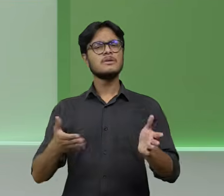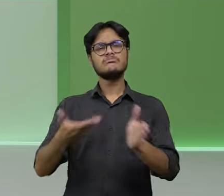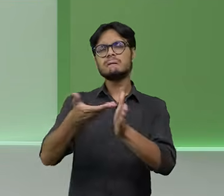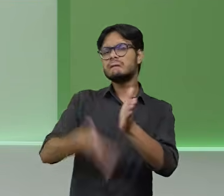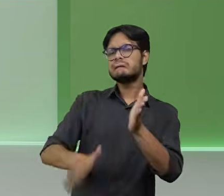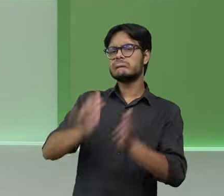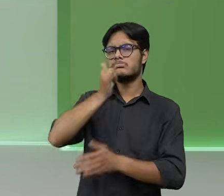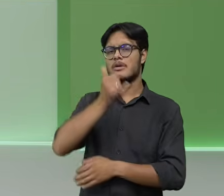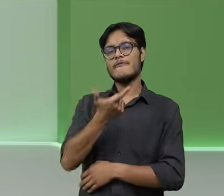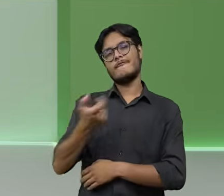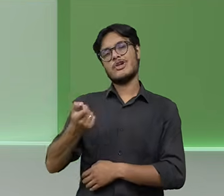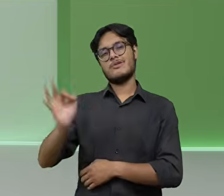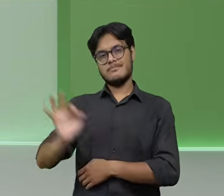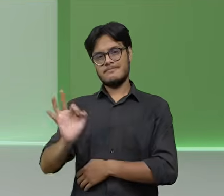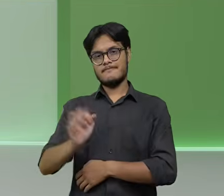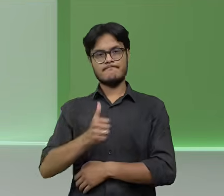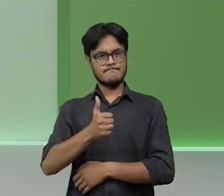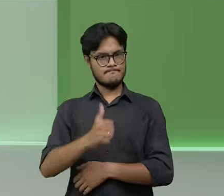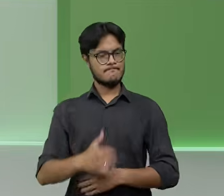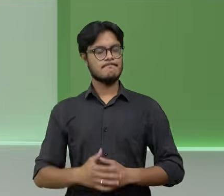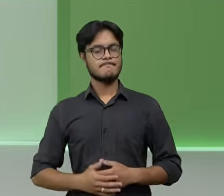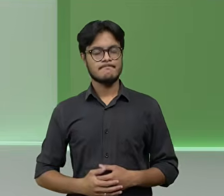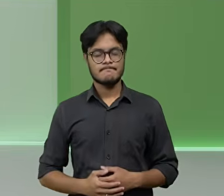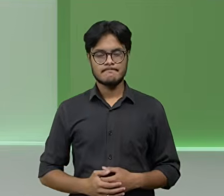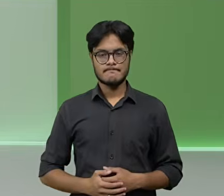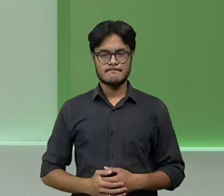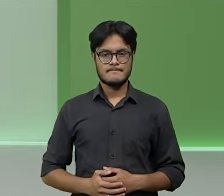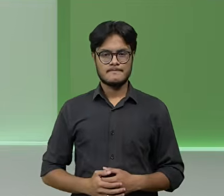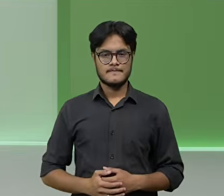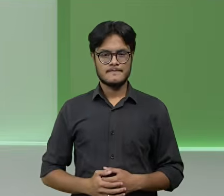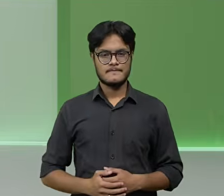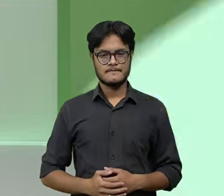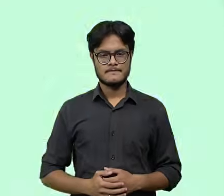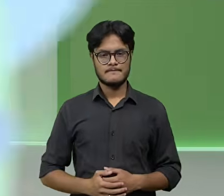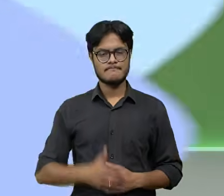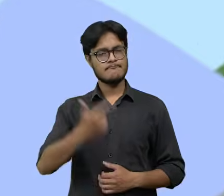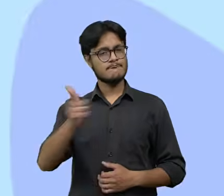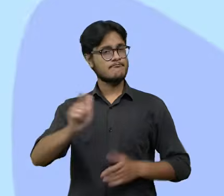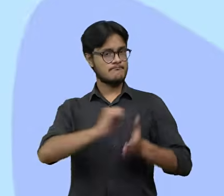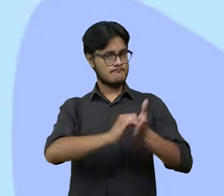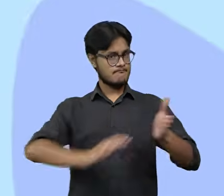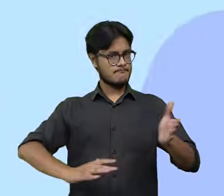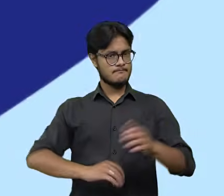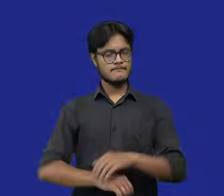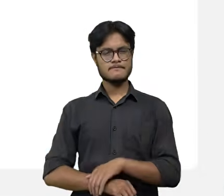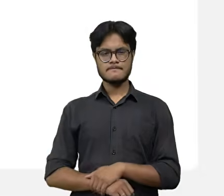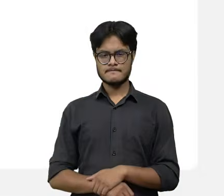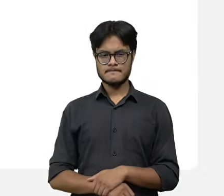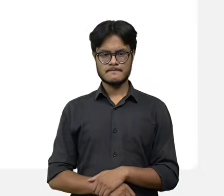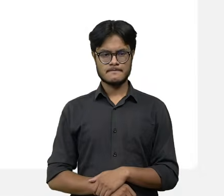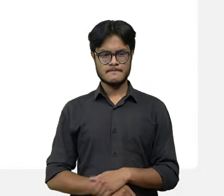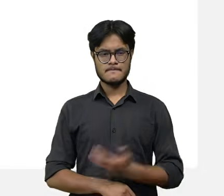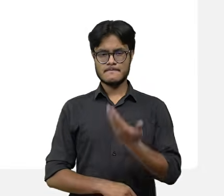Por isso que a gente trabalhou com 20%. Show de bola? Vamos para mais uma questão. Acompanha comigo.